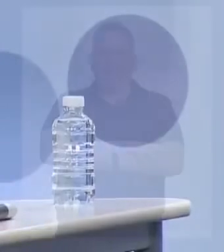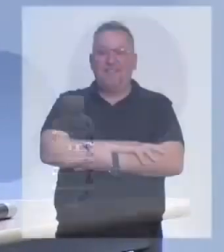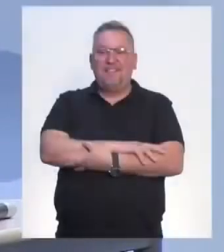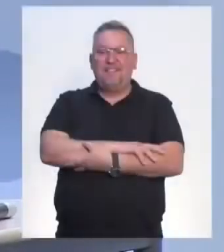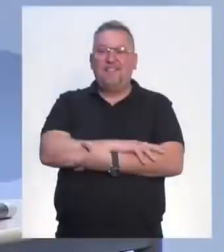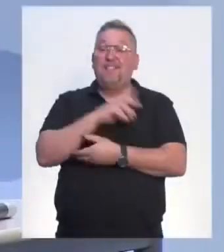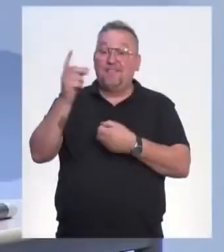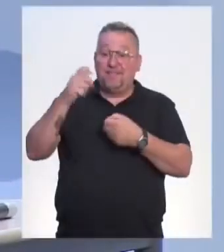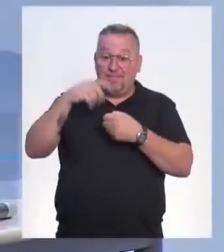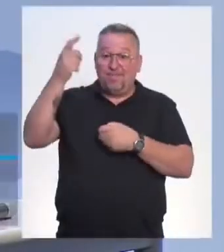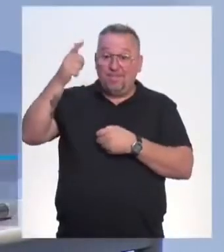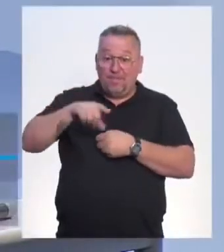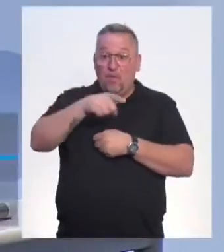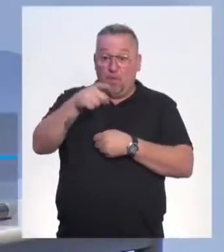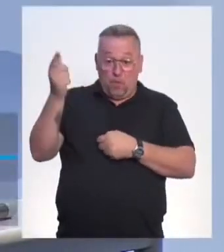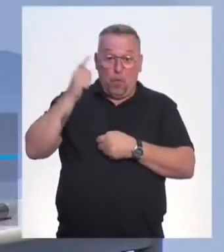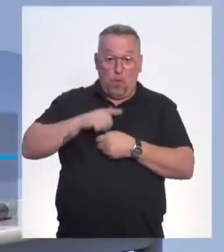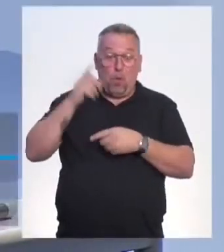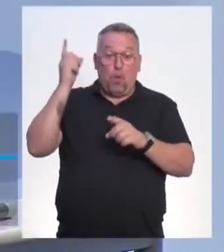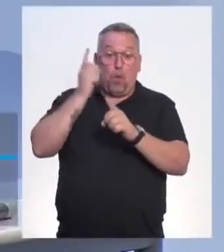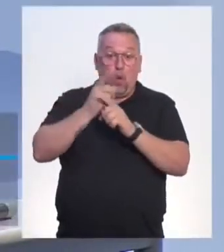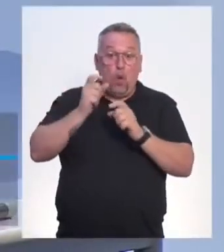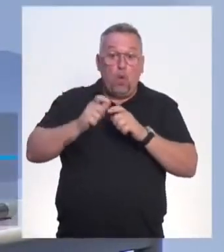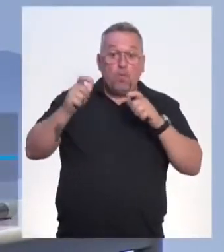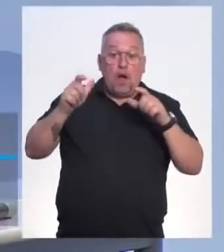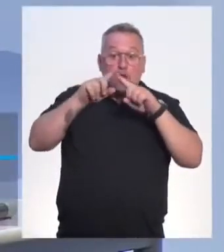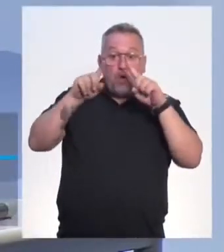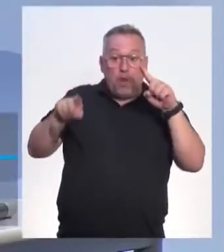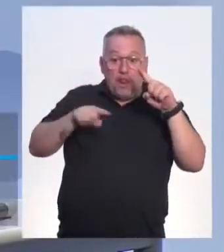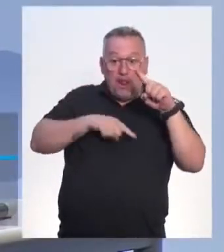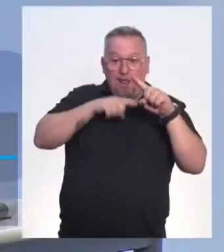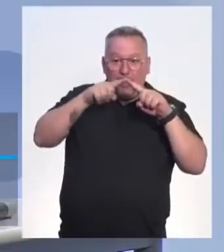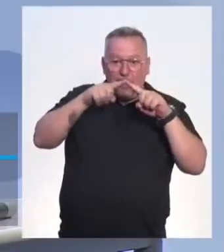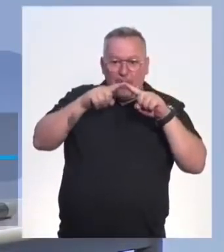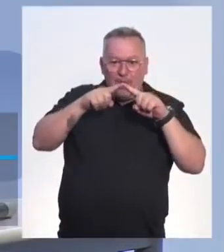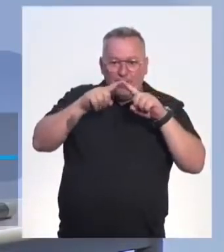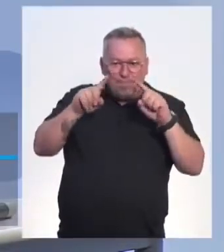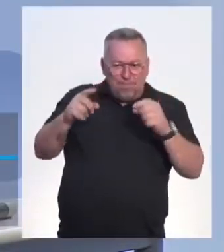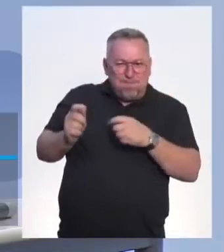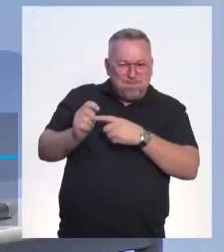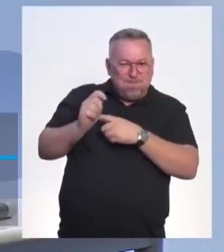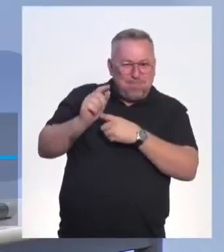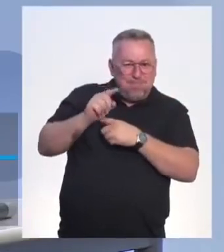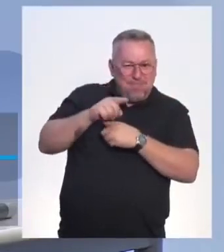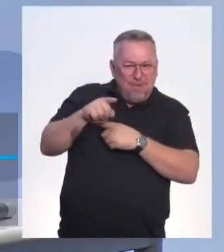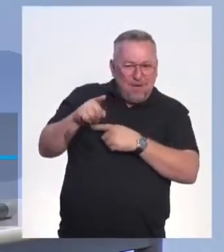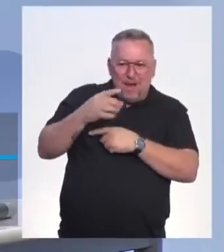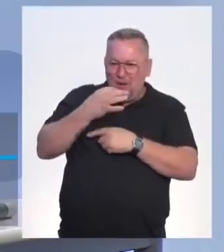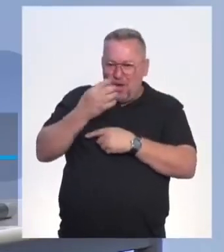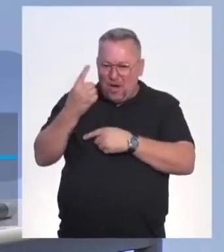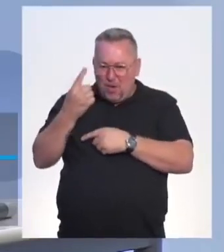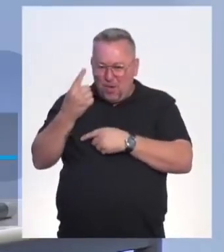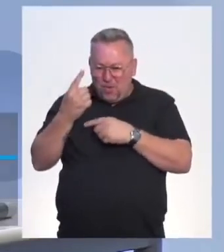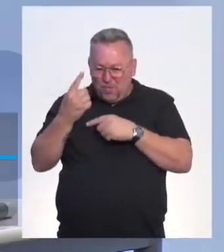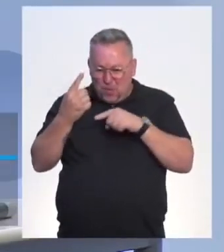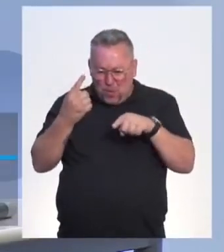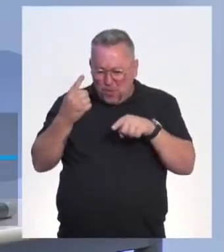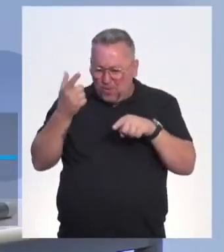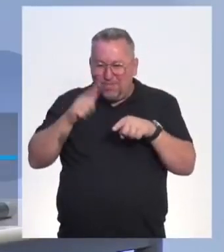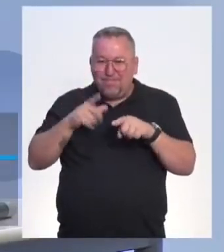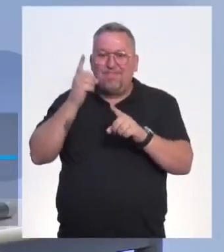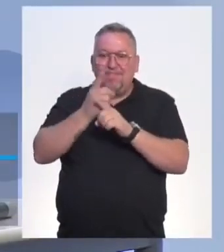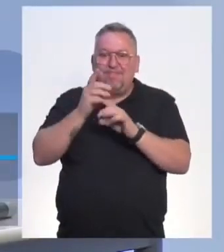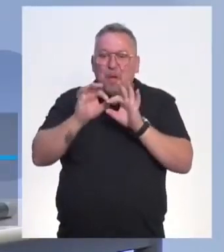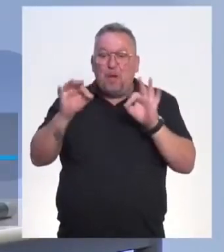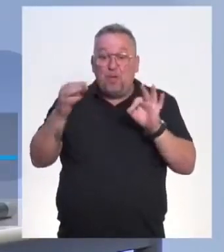Voltamos do chat. E aí, vocês conseguiram descobrir qual é o maior lado? A figura te enganou? Você ficou achando que era um e na verdade era outro? Conseguiu achar a